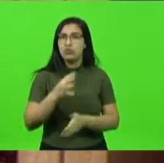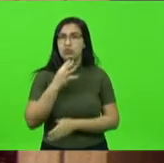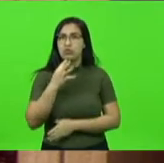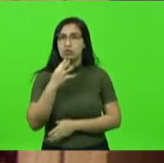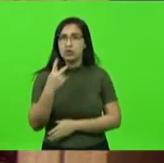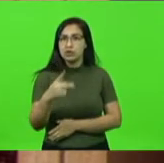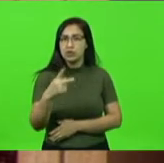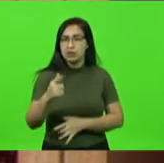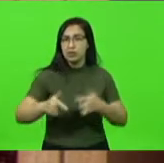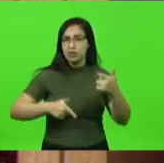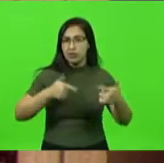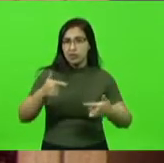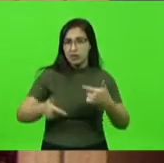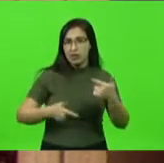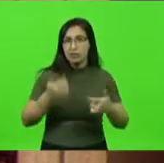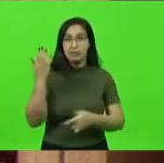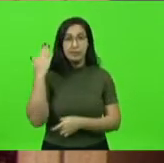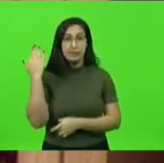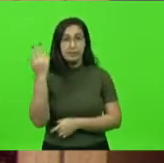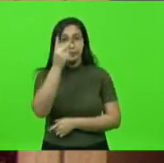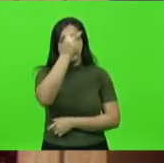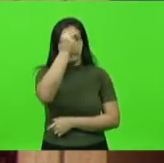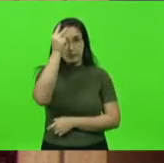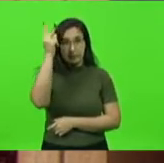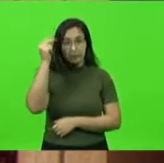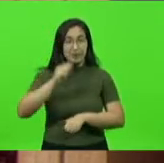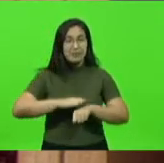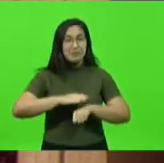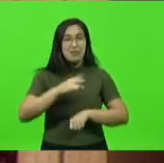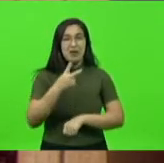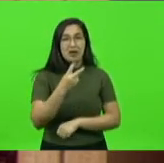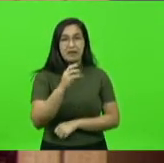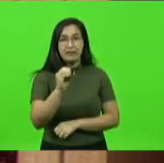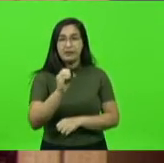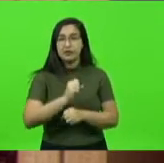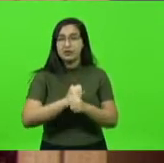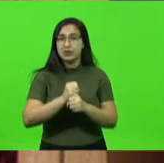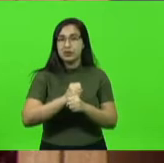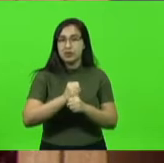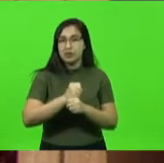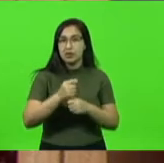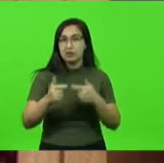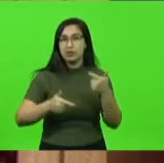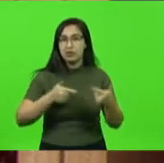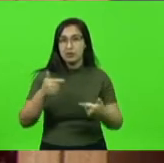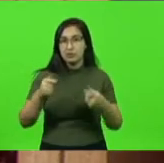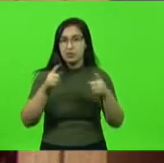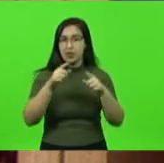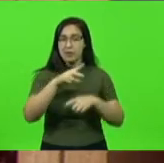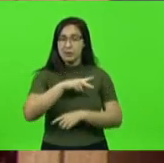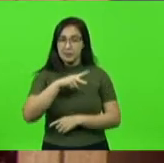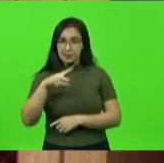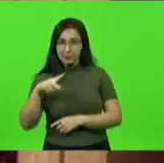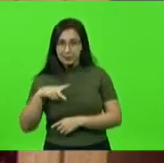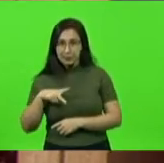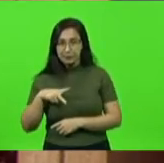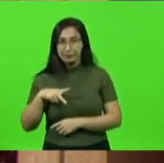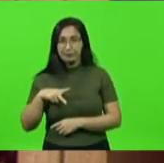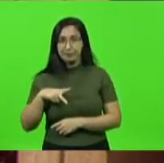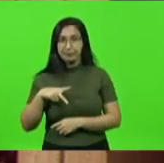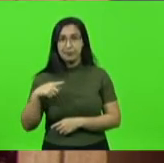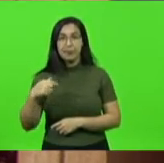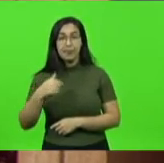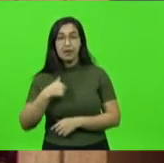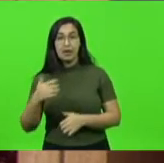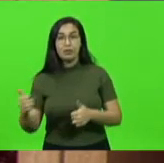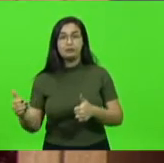era prefeita, nos meus mais de 20 anos de prestação de serviço público. Quando assumi